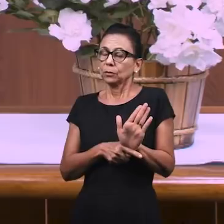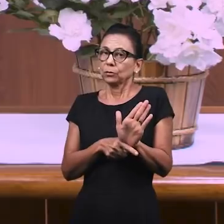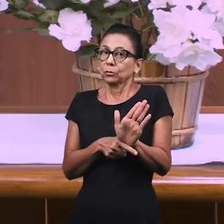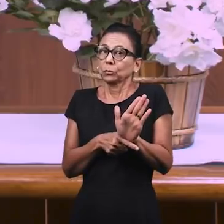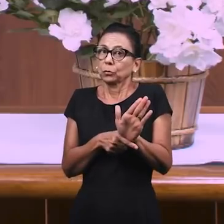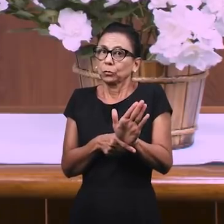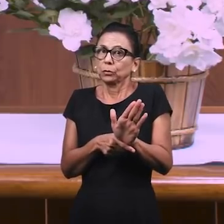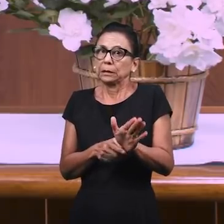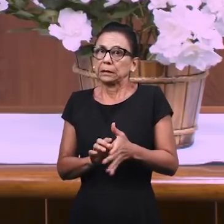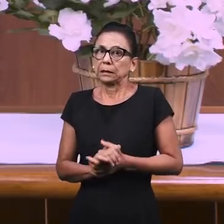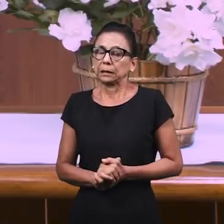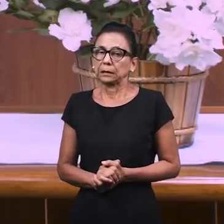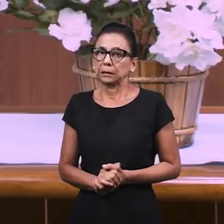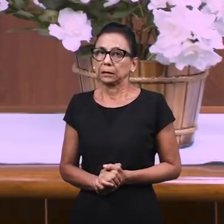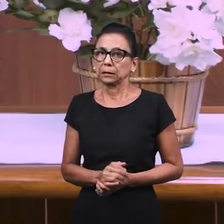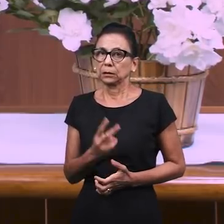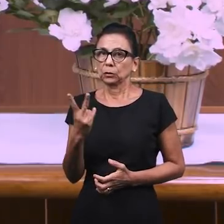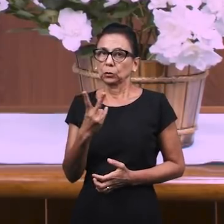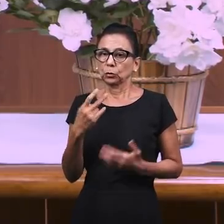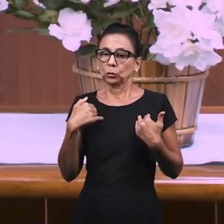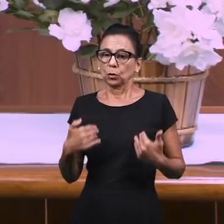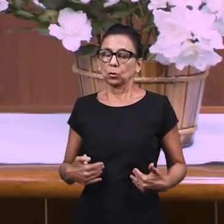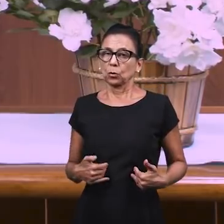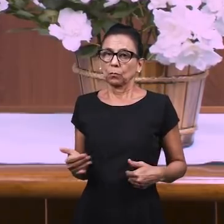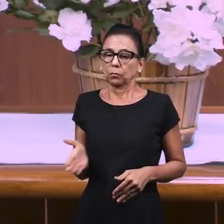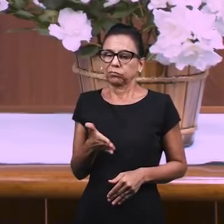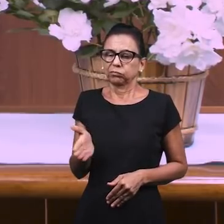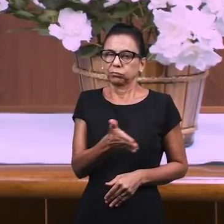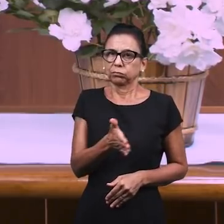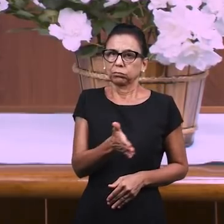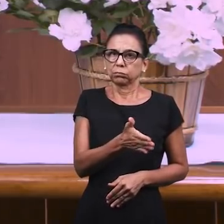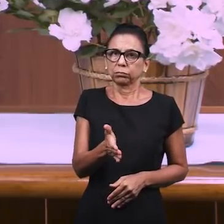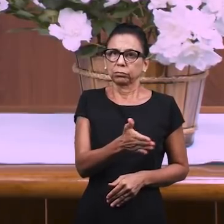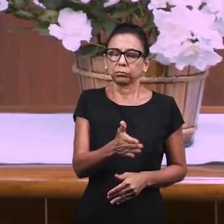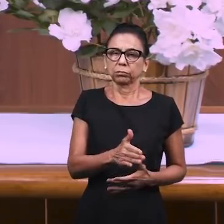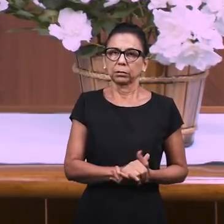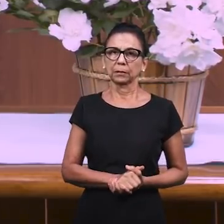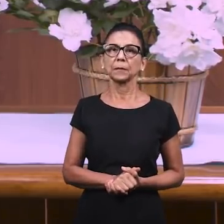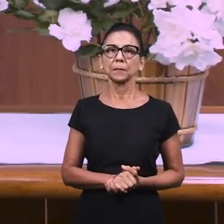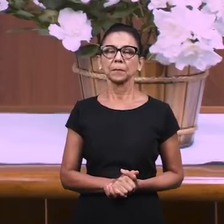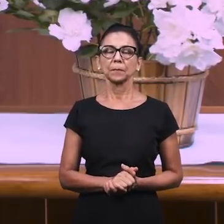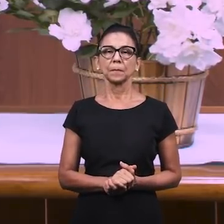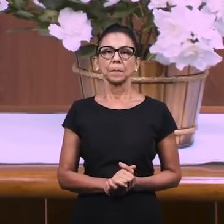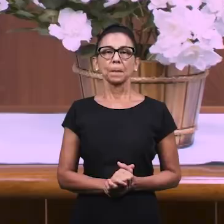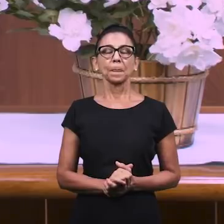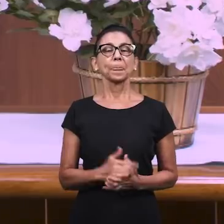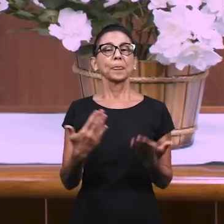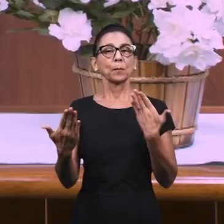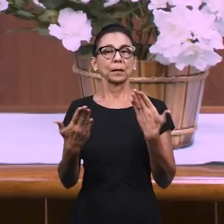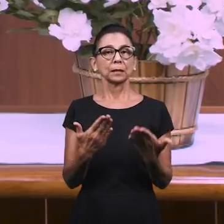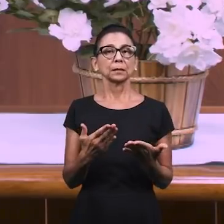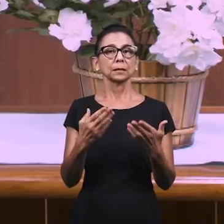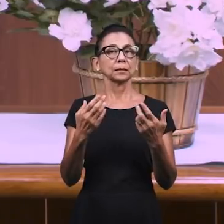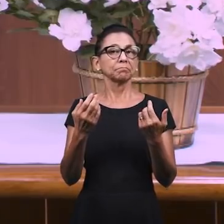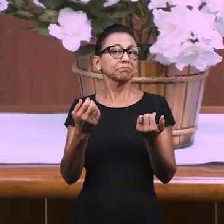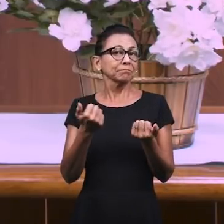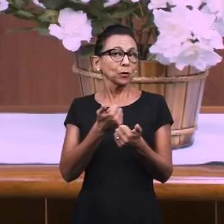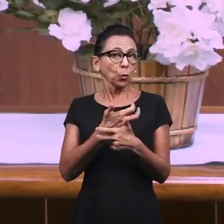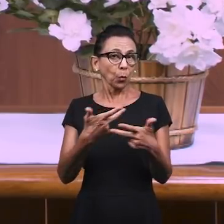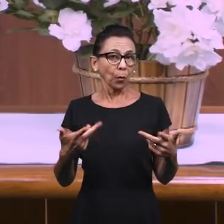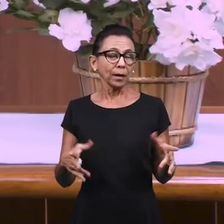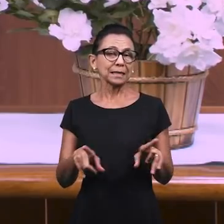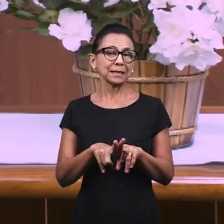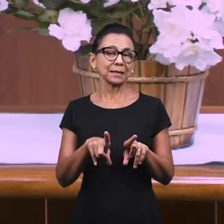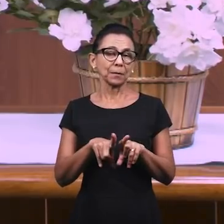meio da igreja coisas que têm que ser tiradas. Tirou para fora e sepultaram. Há coisas que têm que sair do nosso meio e que precisam ser sepultadas. E